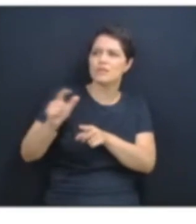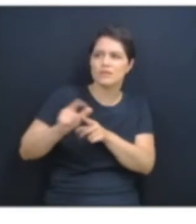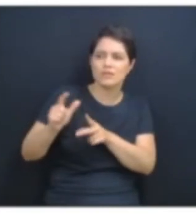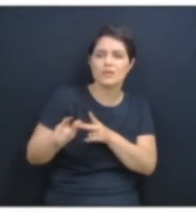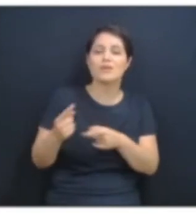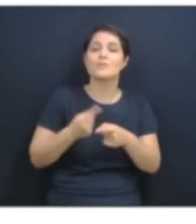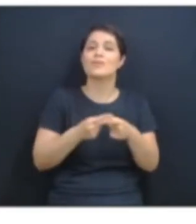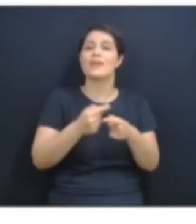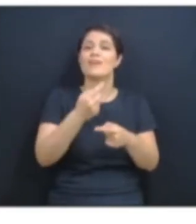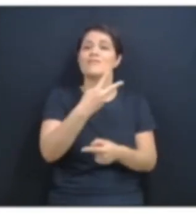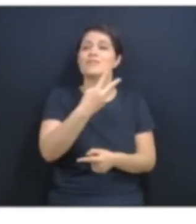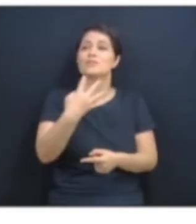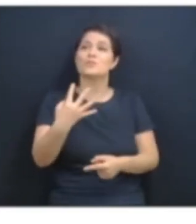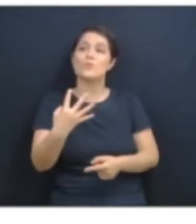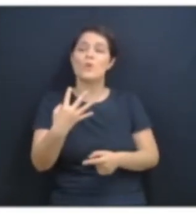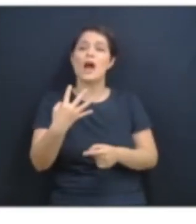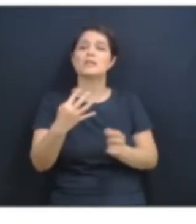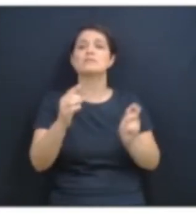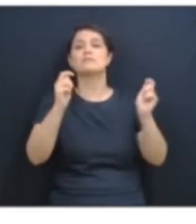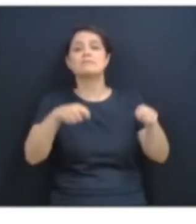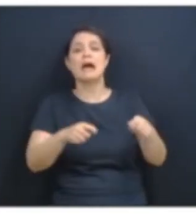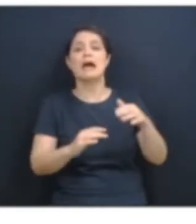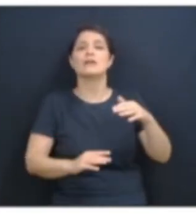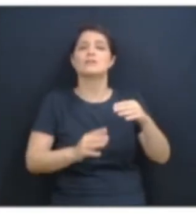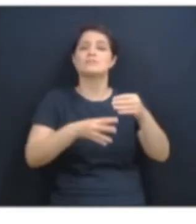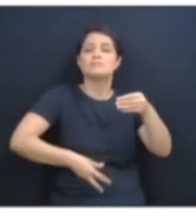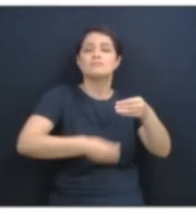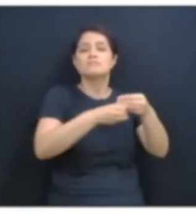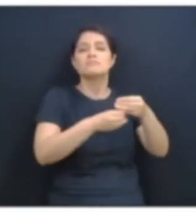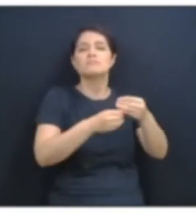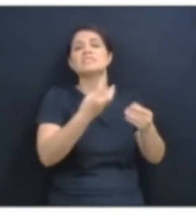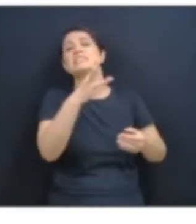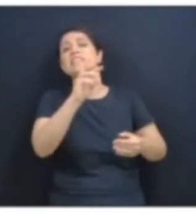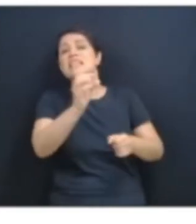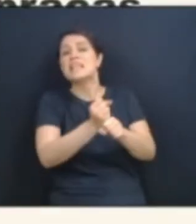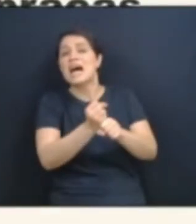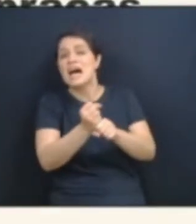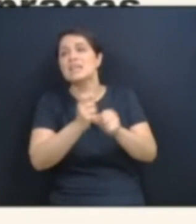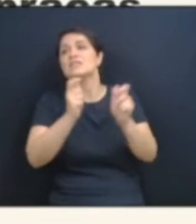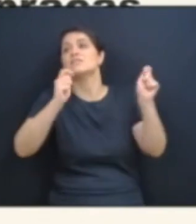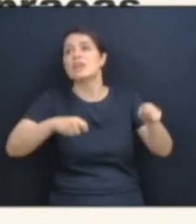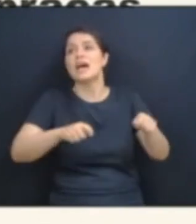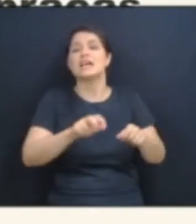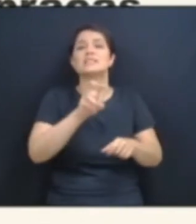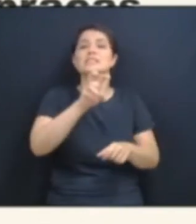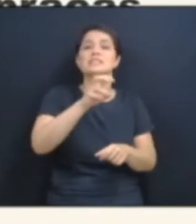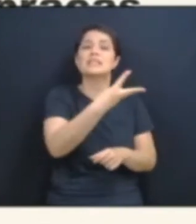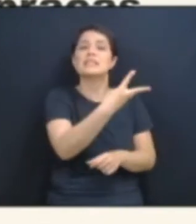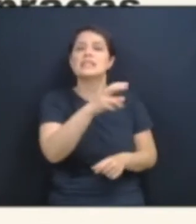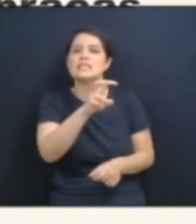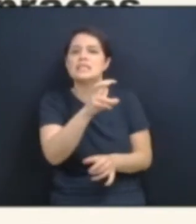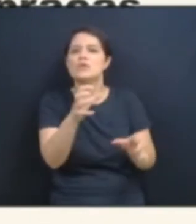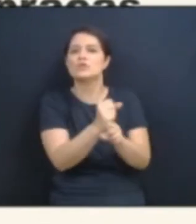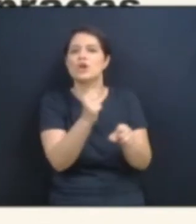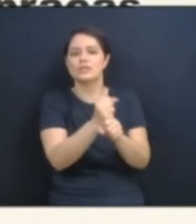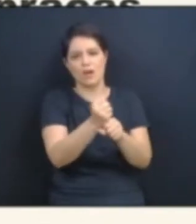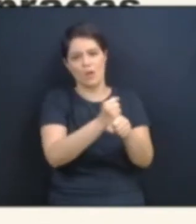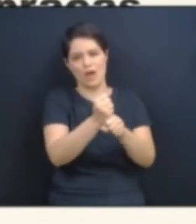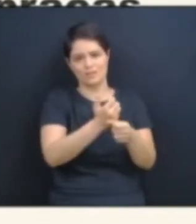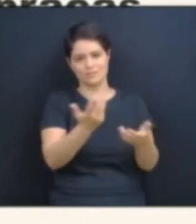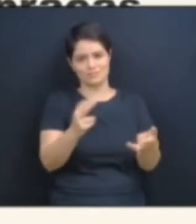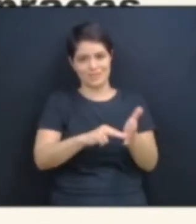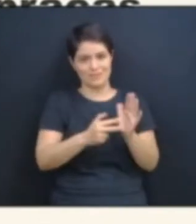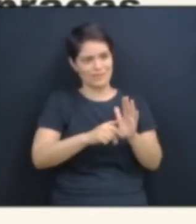30, podendo ser postergado por mais 5, 11 anos a mais de contrato. Atenção, o lote